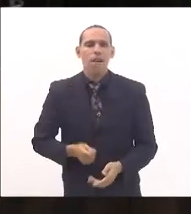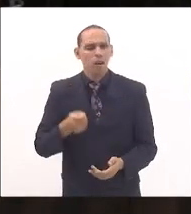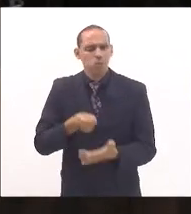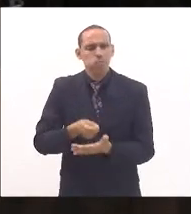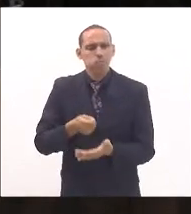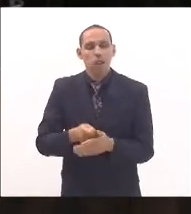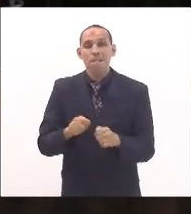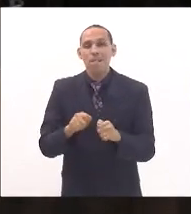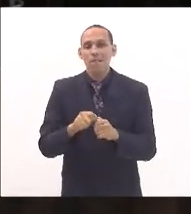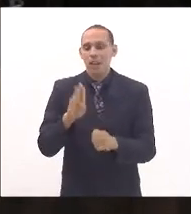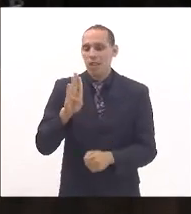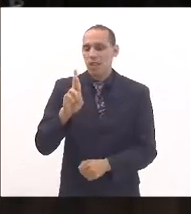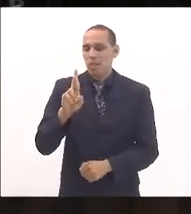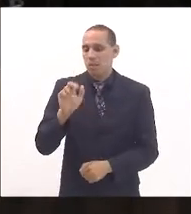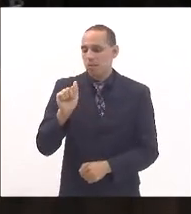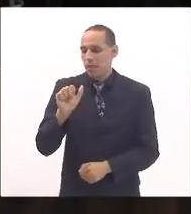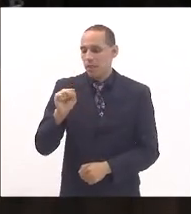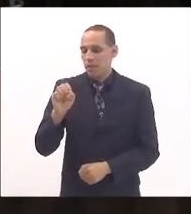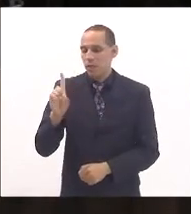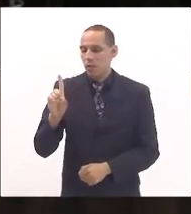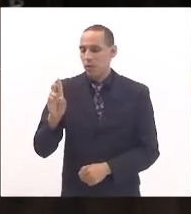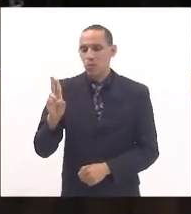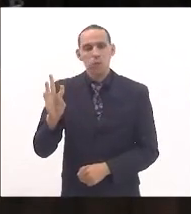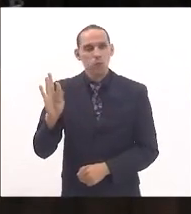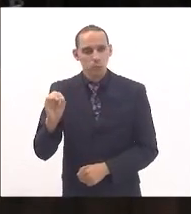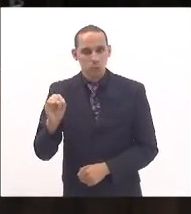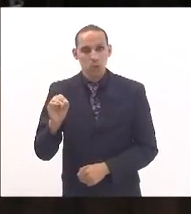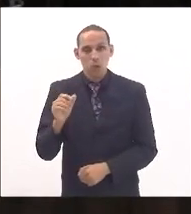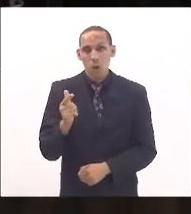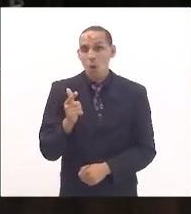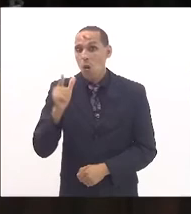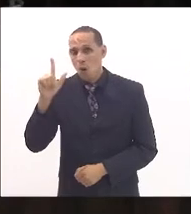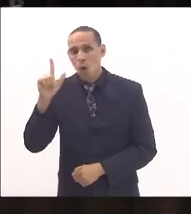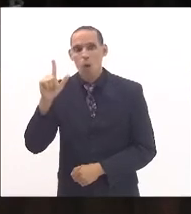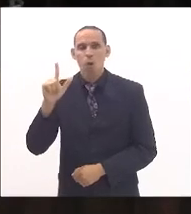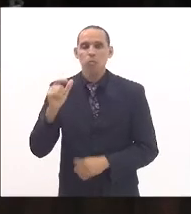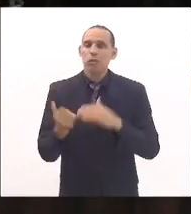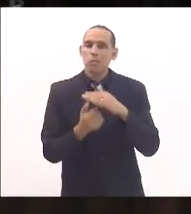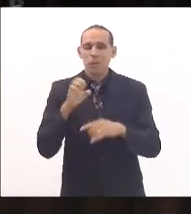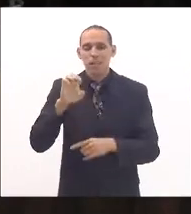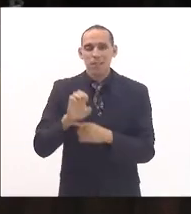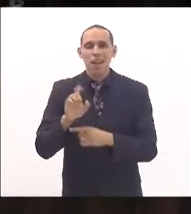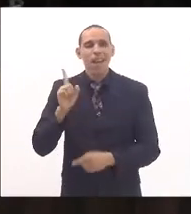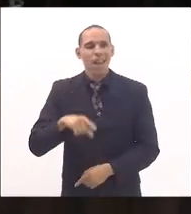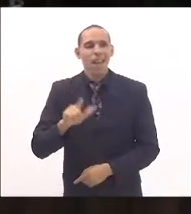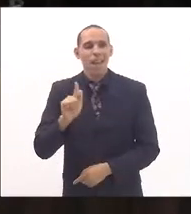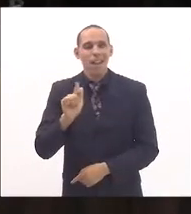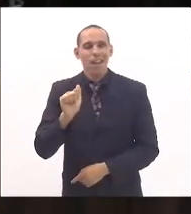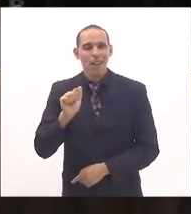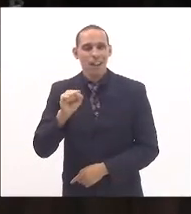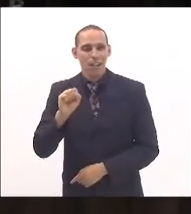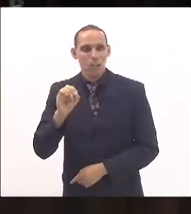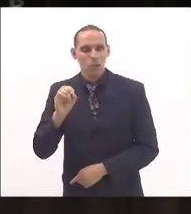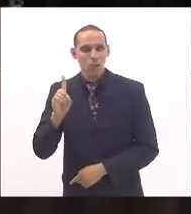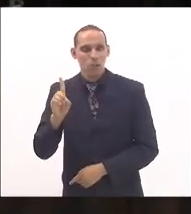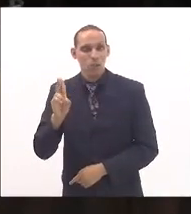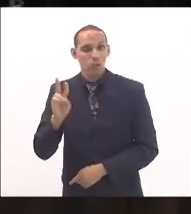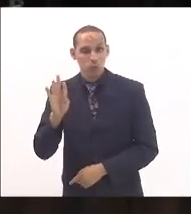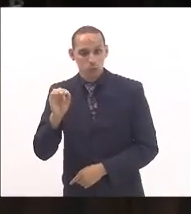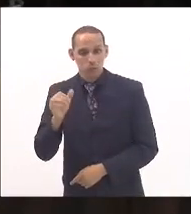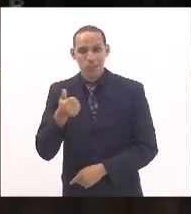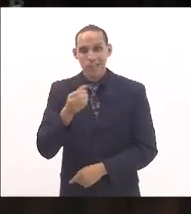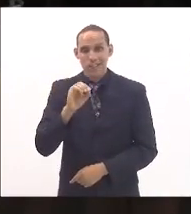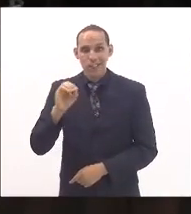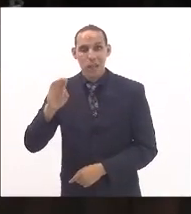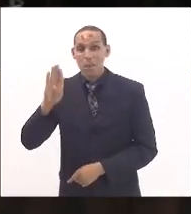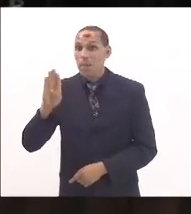fazer uma outra estatal para levar, fazer um gasoduto de 100 bilhões de